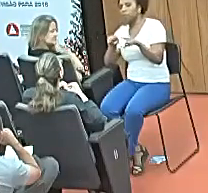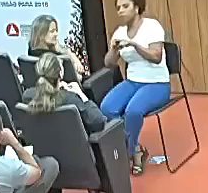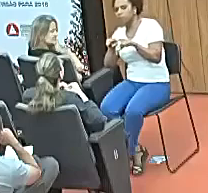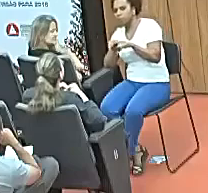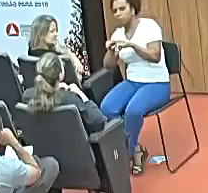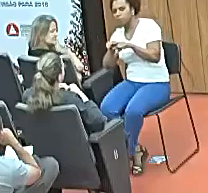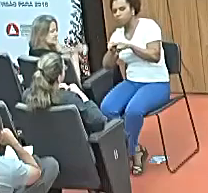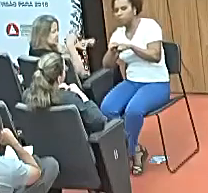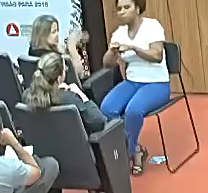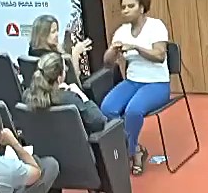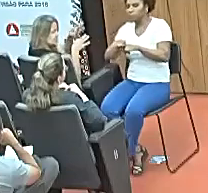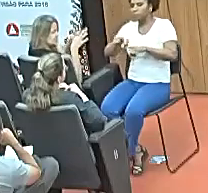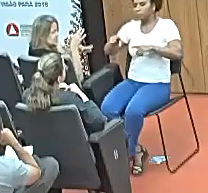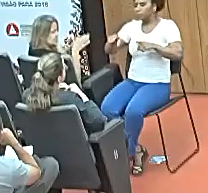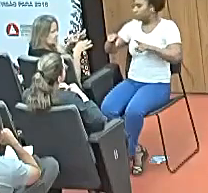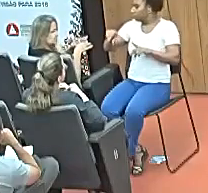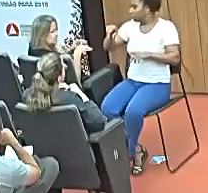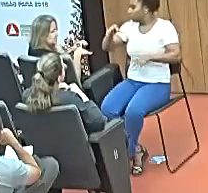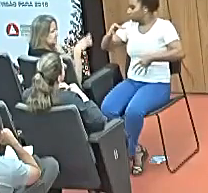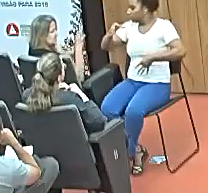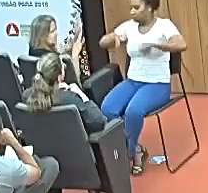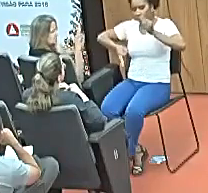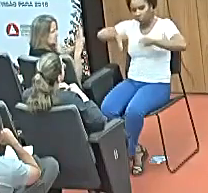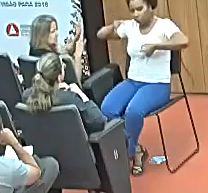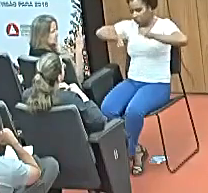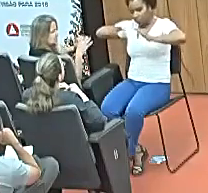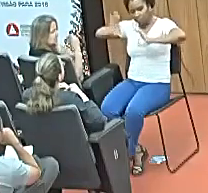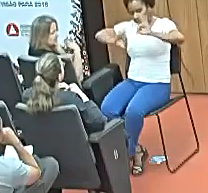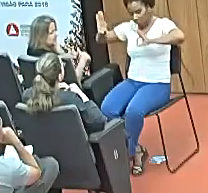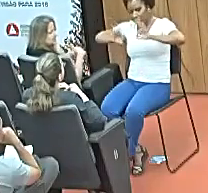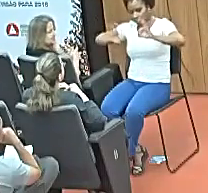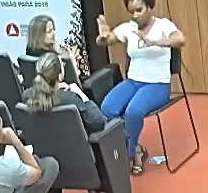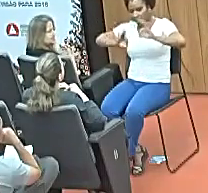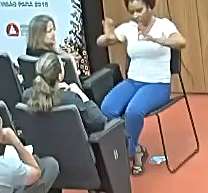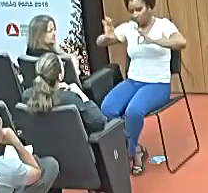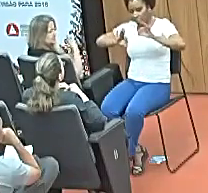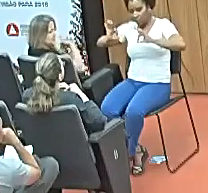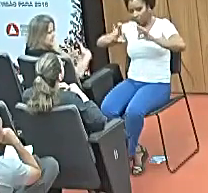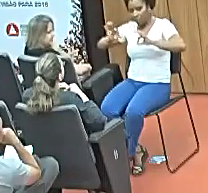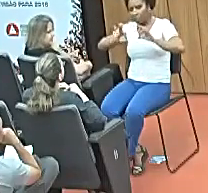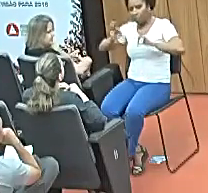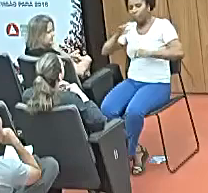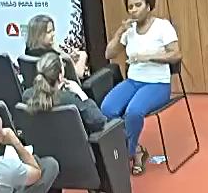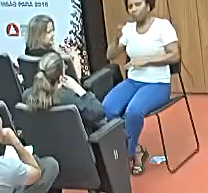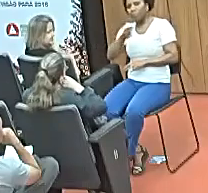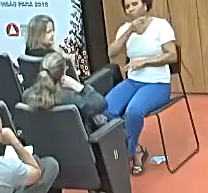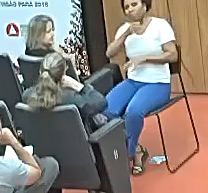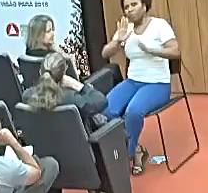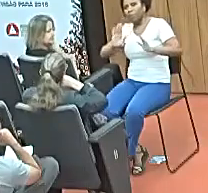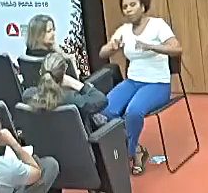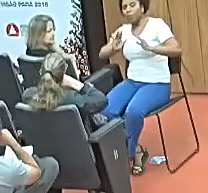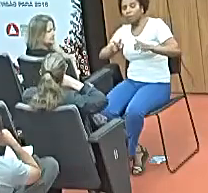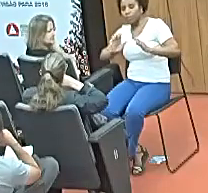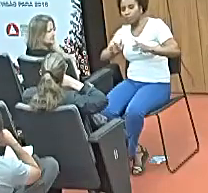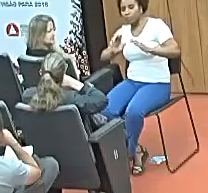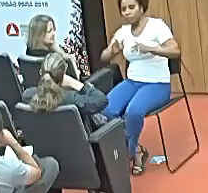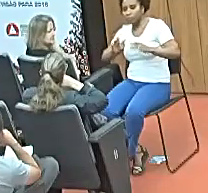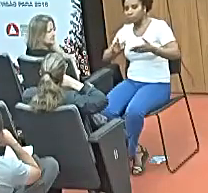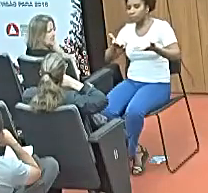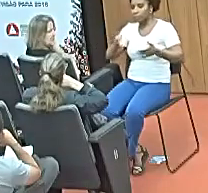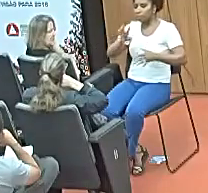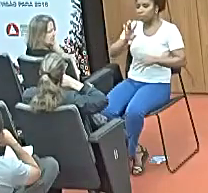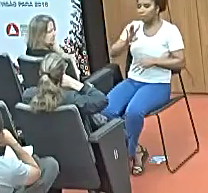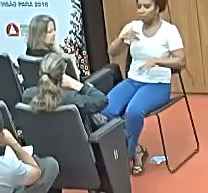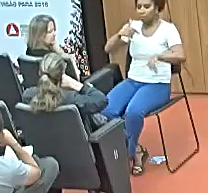quando o meu bacharelado me lembro bem que apresentei me monografia com o tema o municipalismo